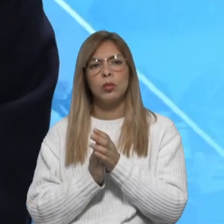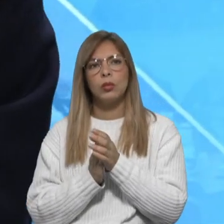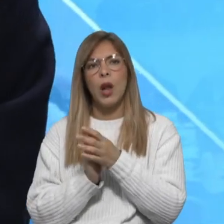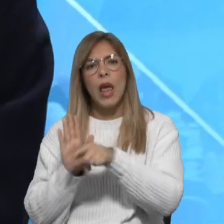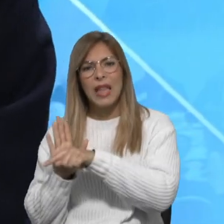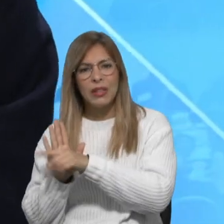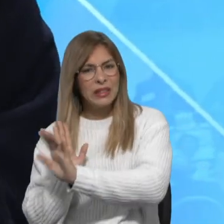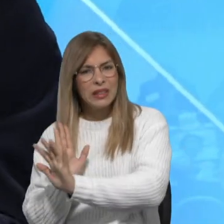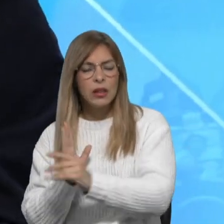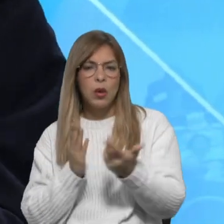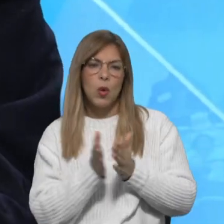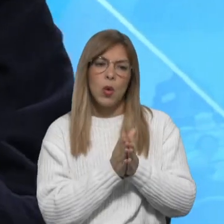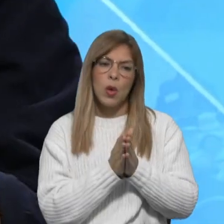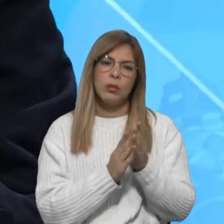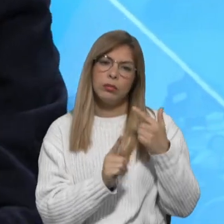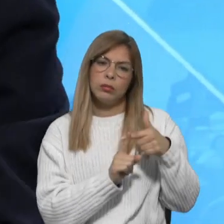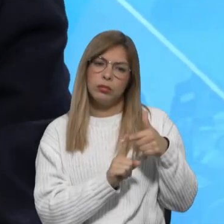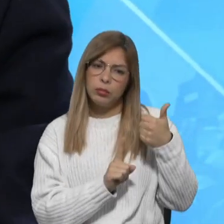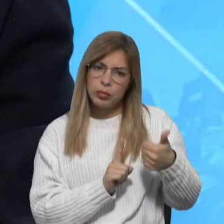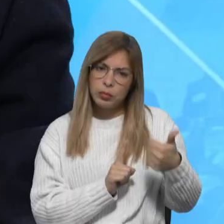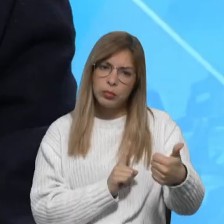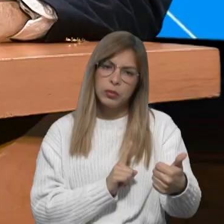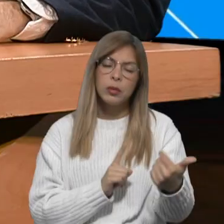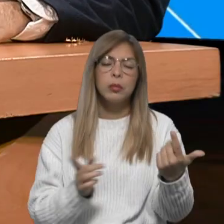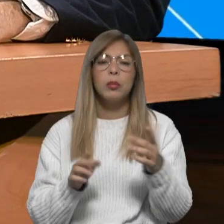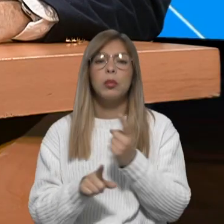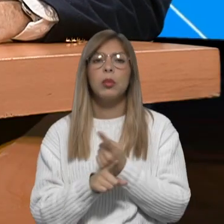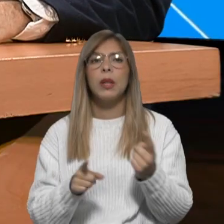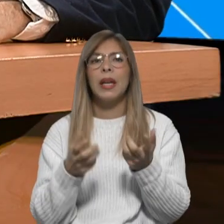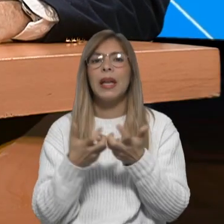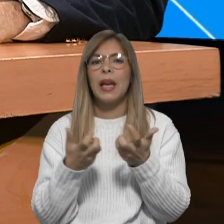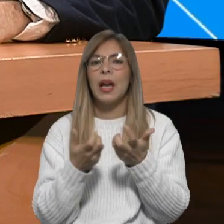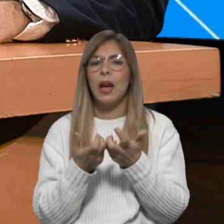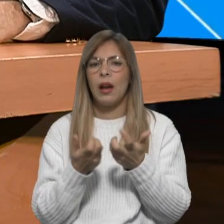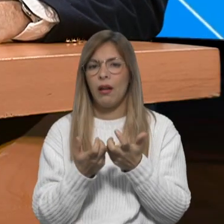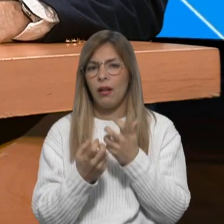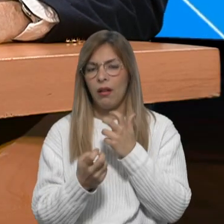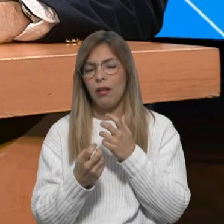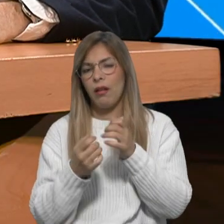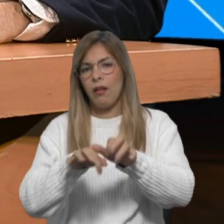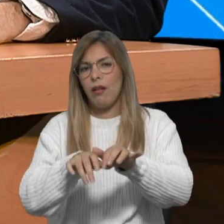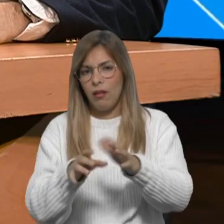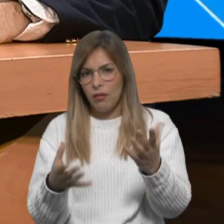se pensarmos nos maus usos, a guerra eletrónica é talvez a coisa mais eficaz na medida em que